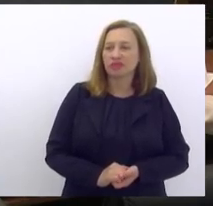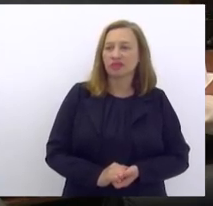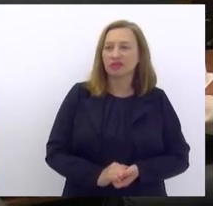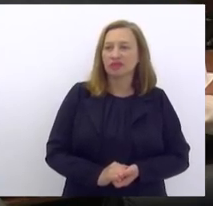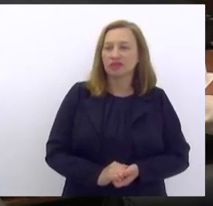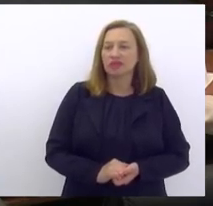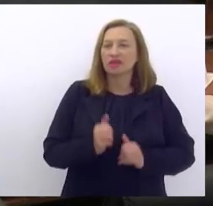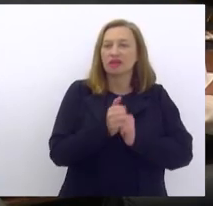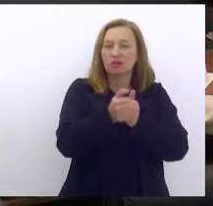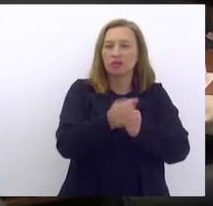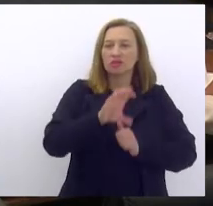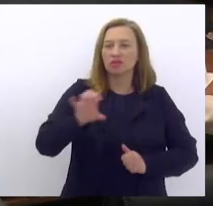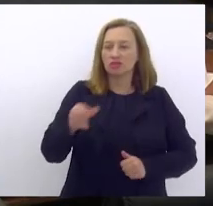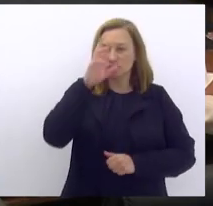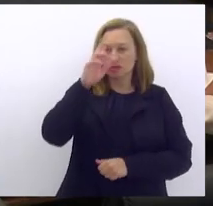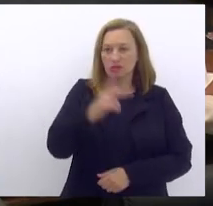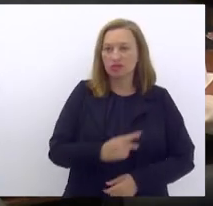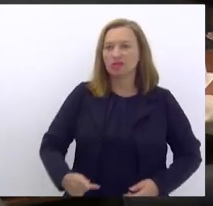Acompanha o CCJ.